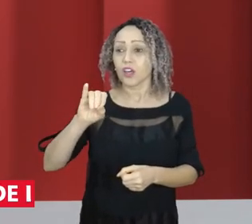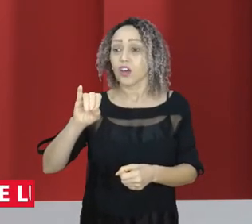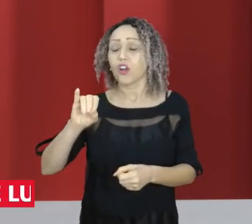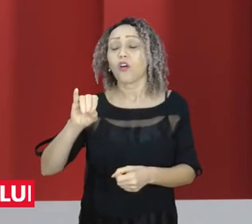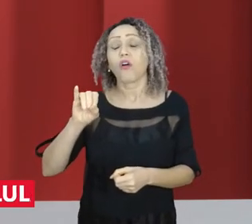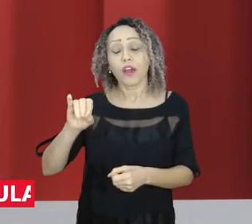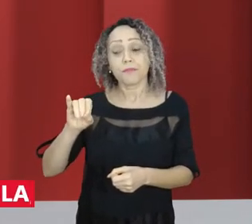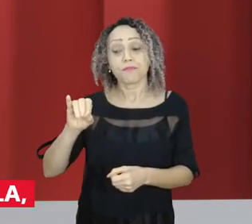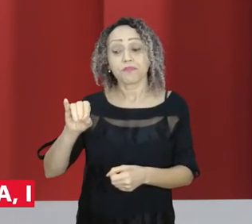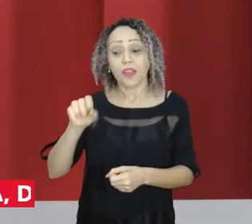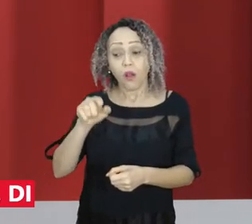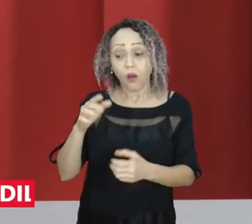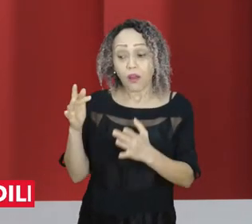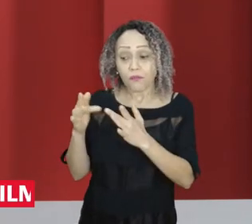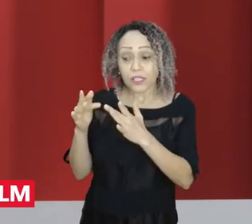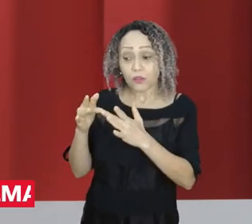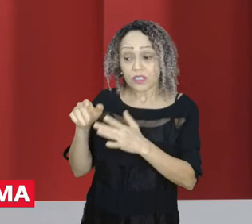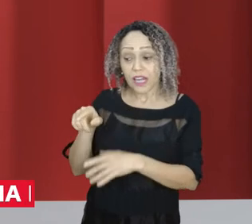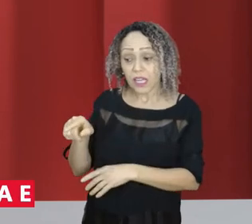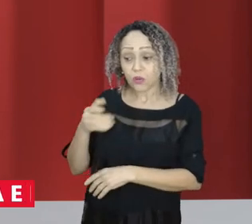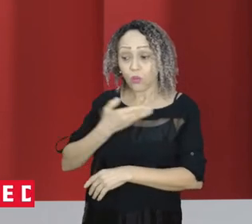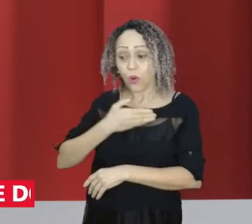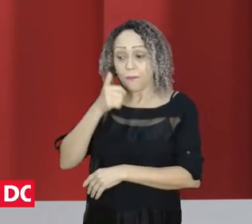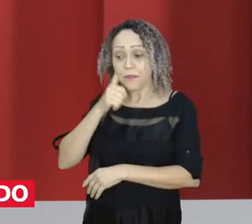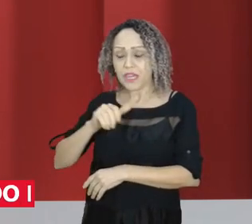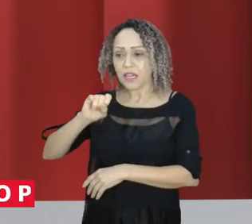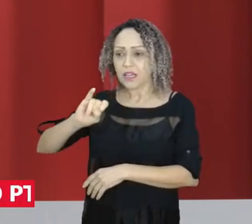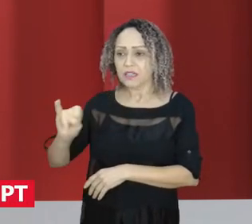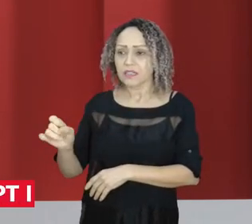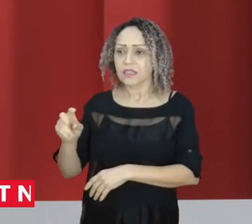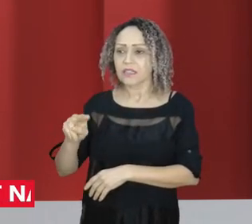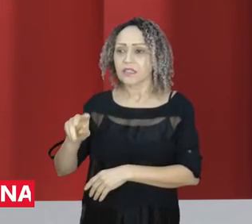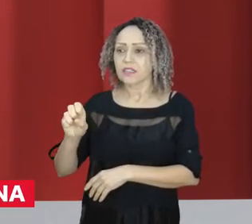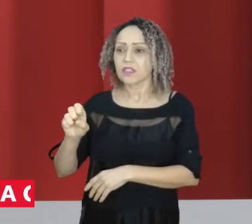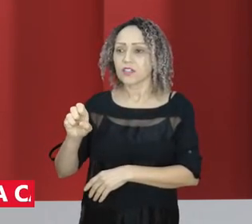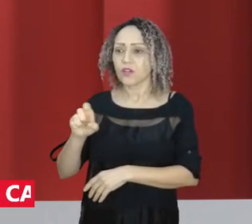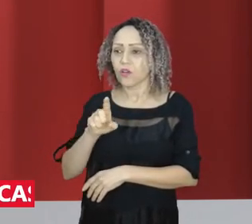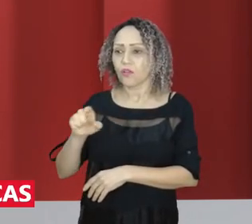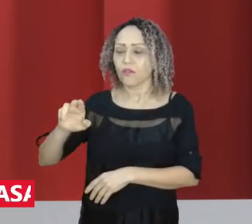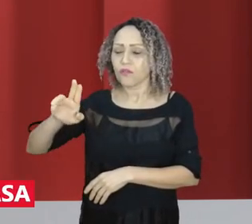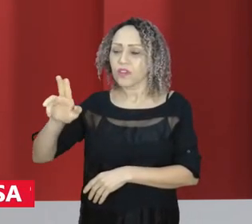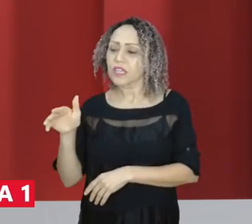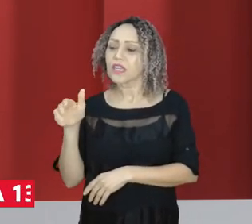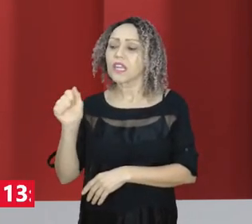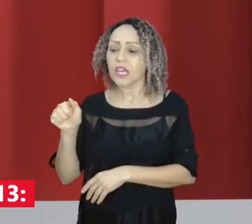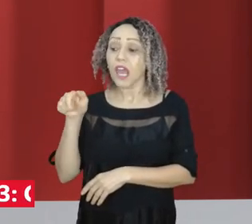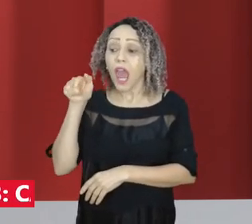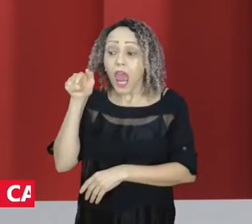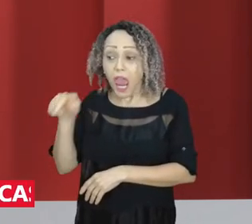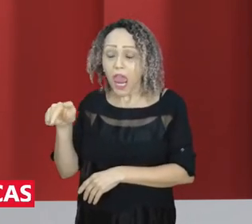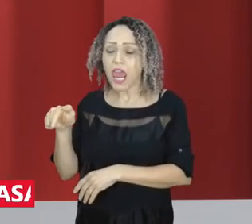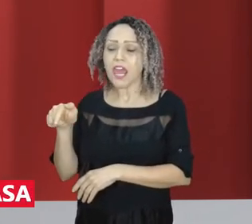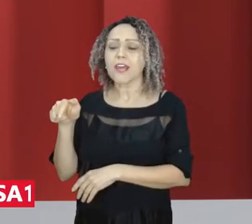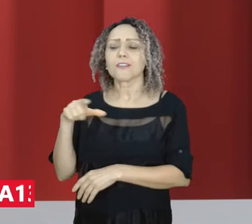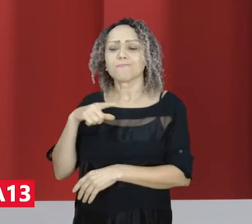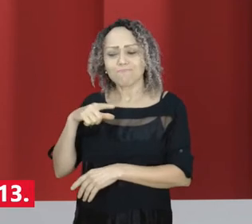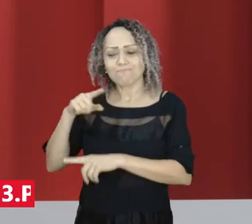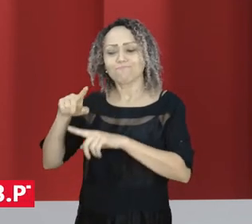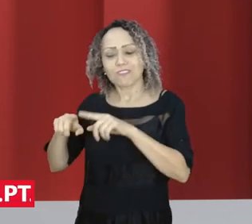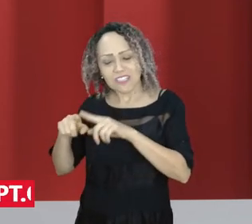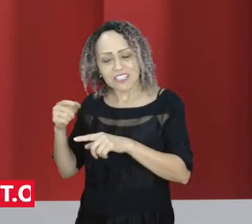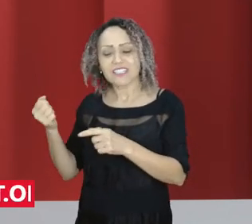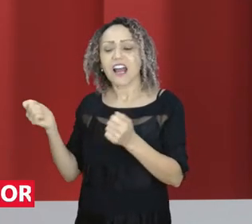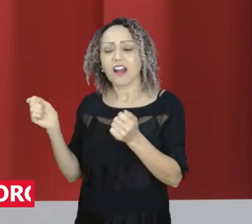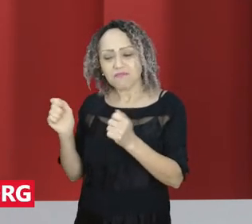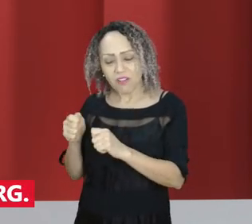já colocou outra atividade dela hoje aqui. É muita mensagem, Jo, eu acabei perdendo. Se você quiser repetir aqui a sua